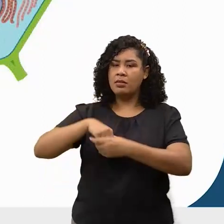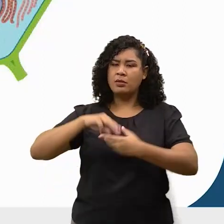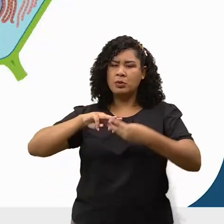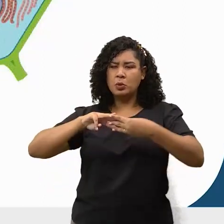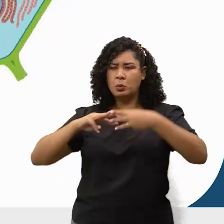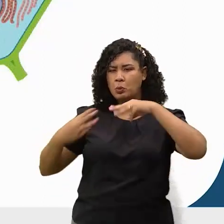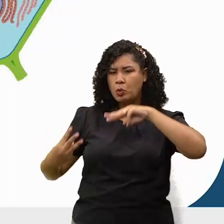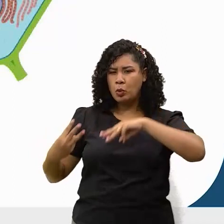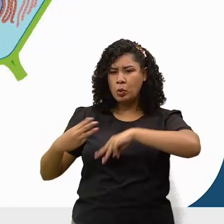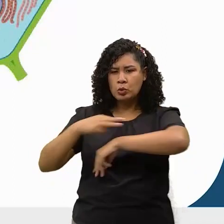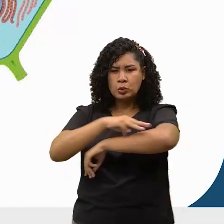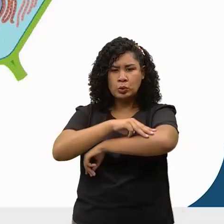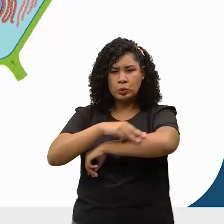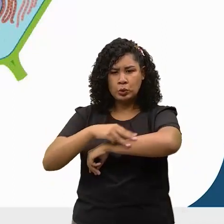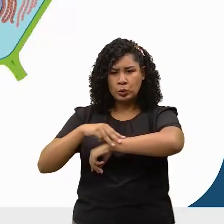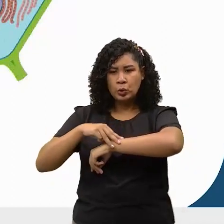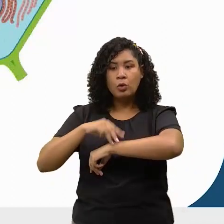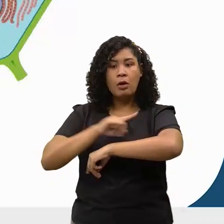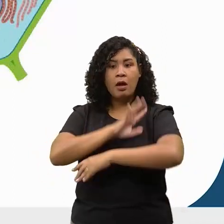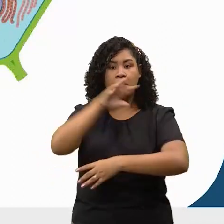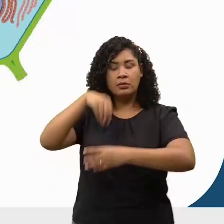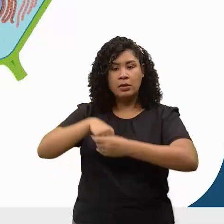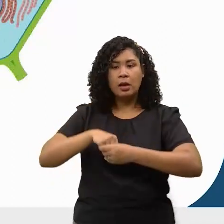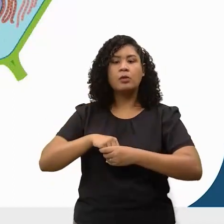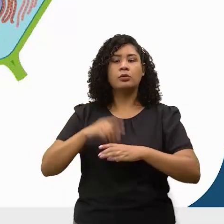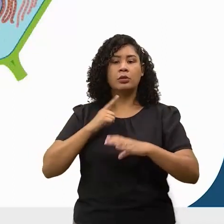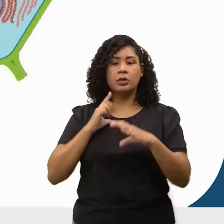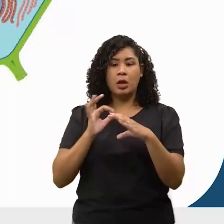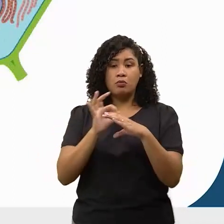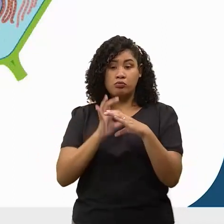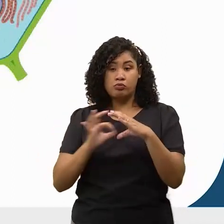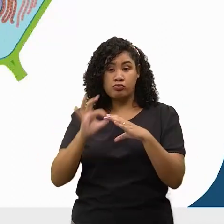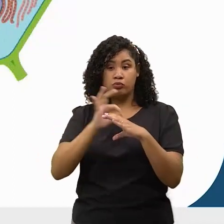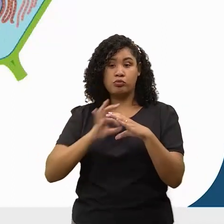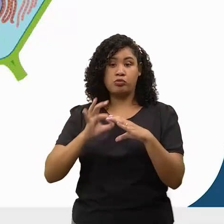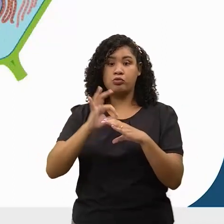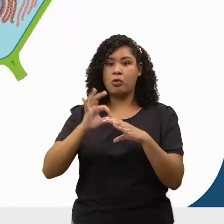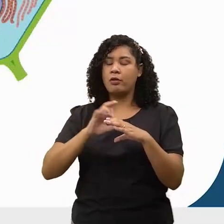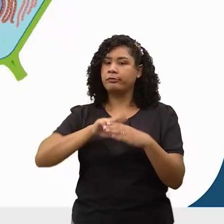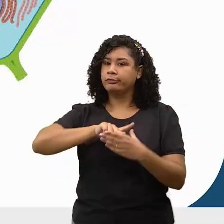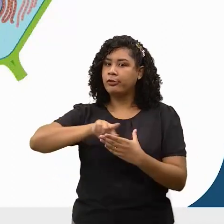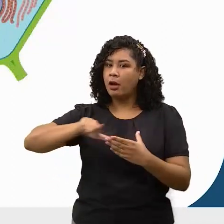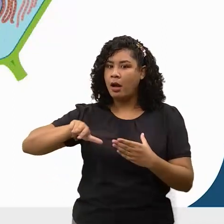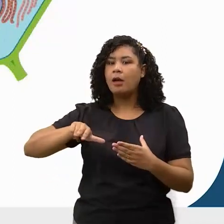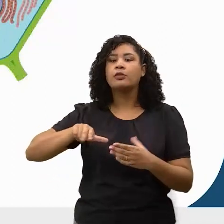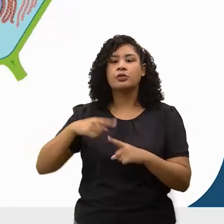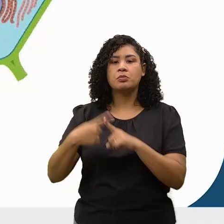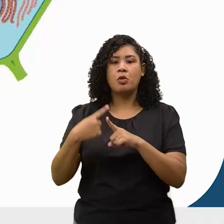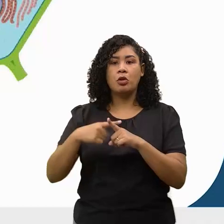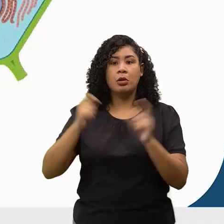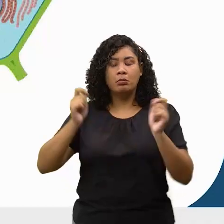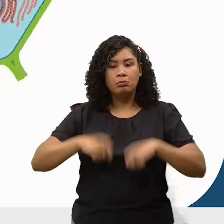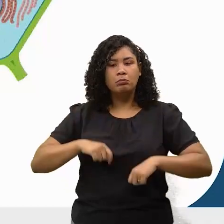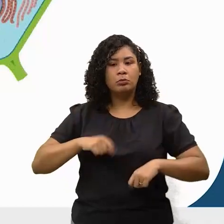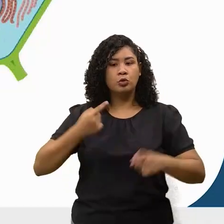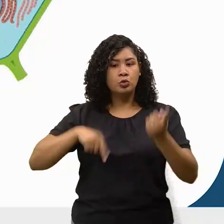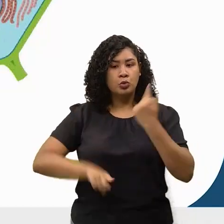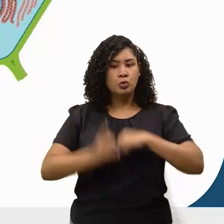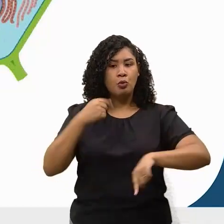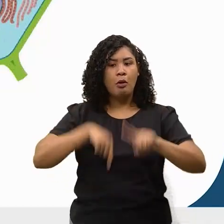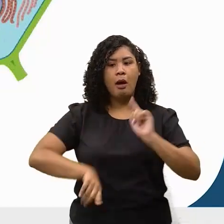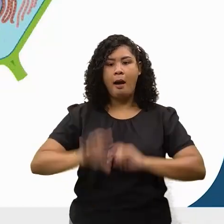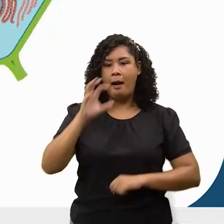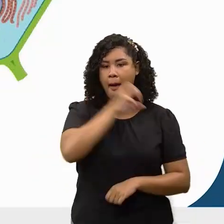núcleo, para justamente melhorar um pouco sua capacidade metabólica. Voltando